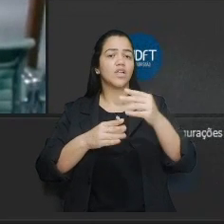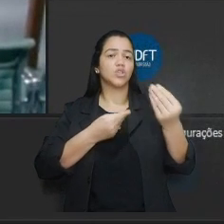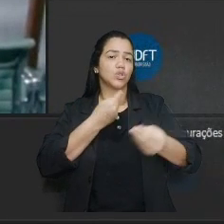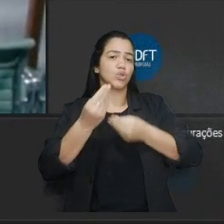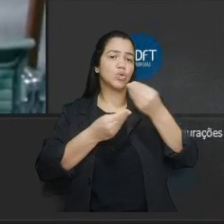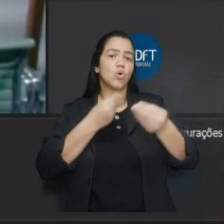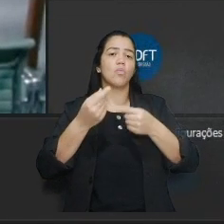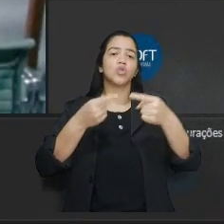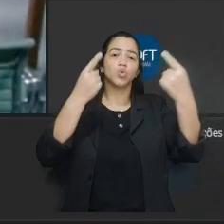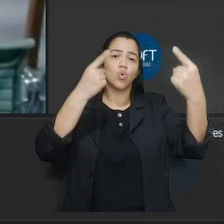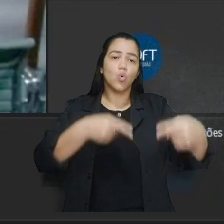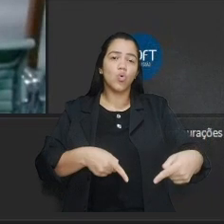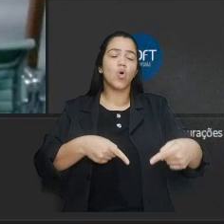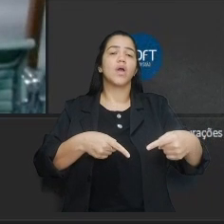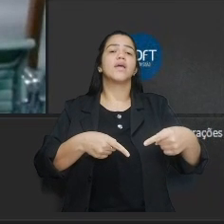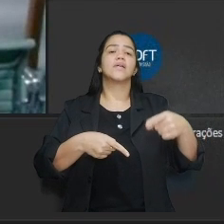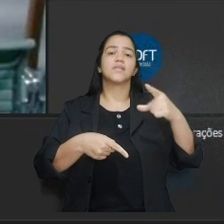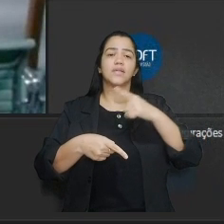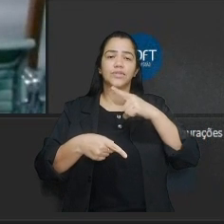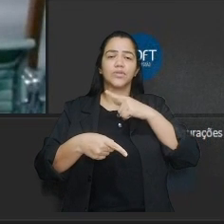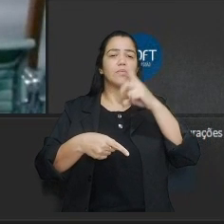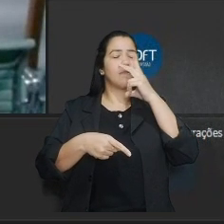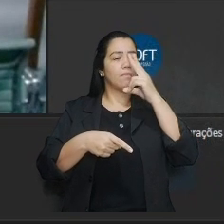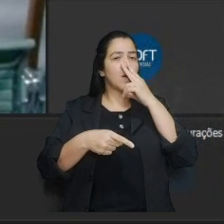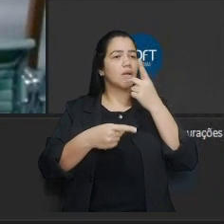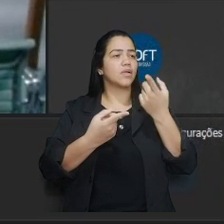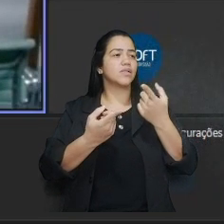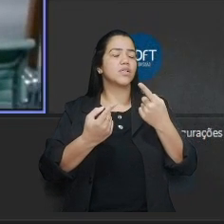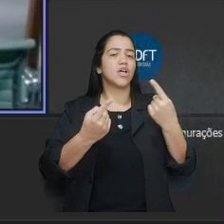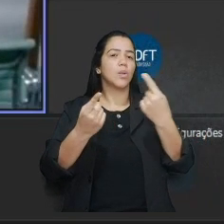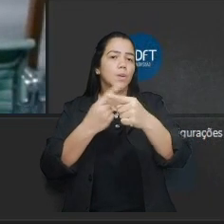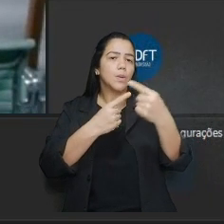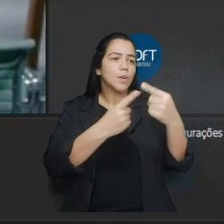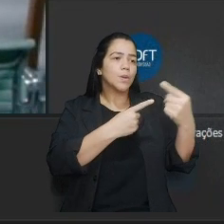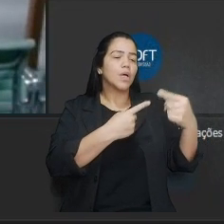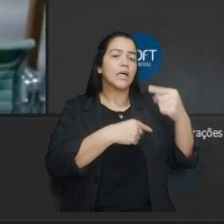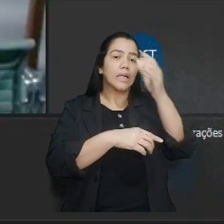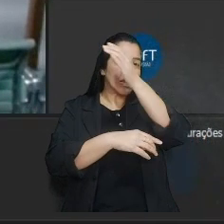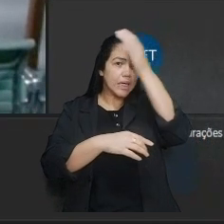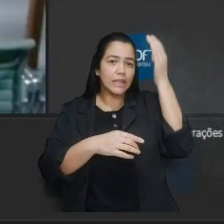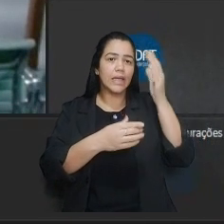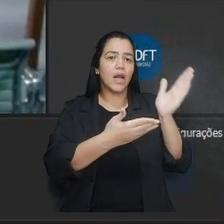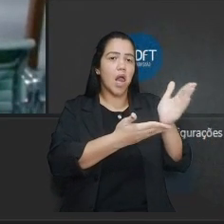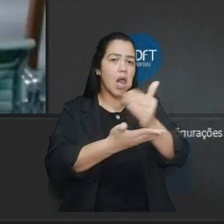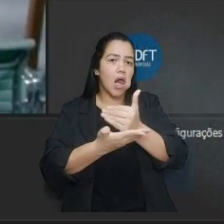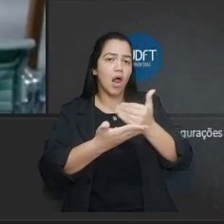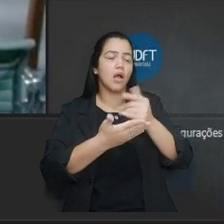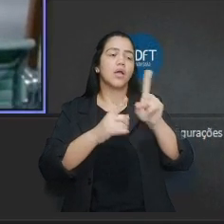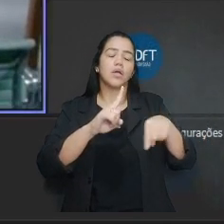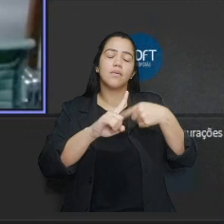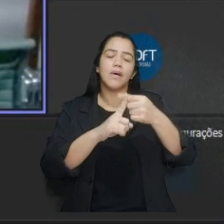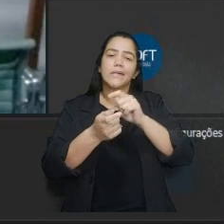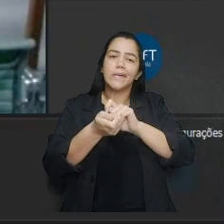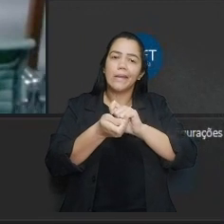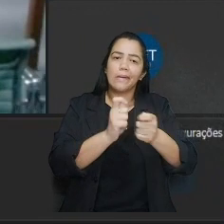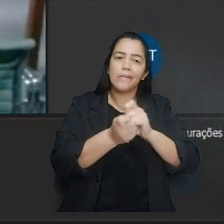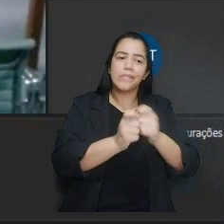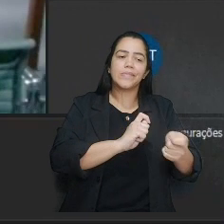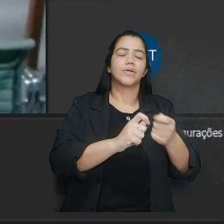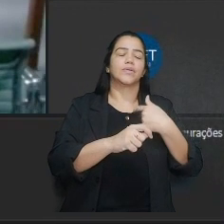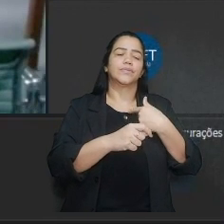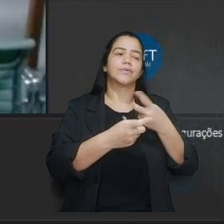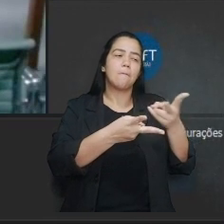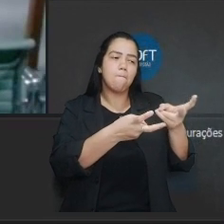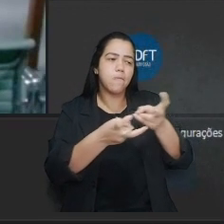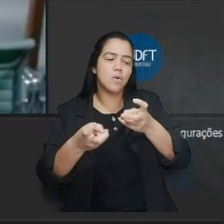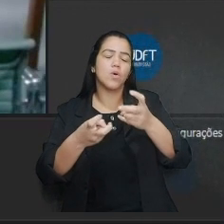além de diversas condutas de concorrência desleal, de parasitismo, desvio de clientela, associação indevida e